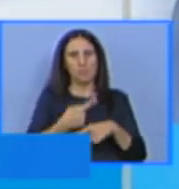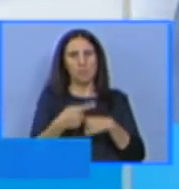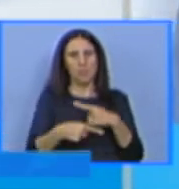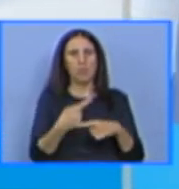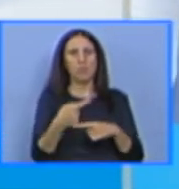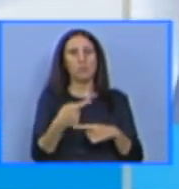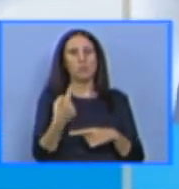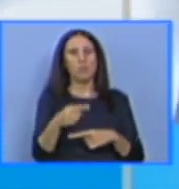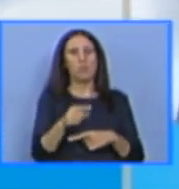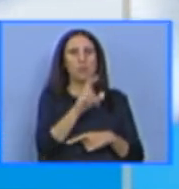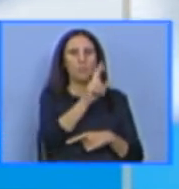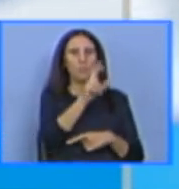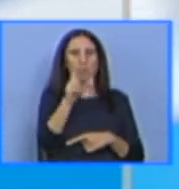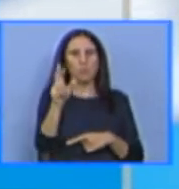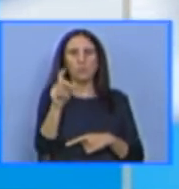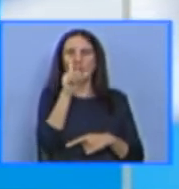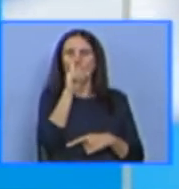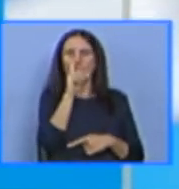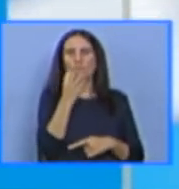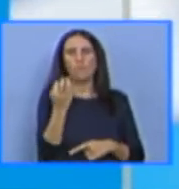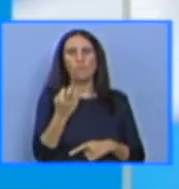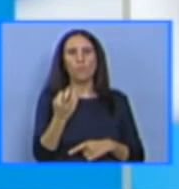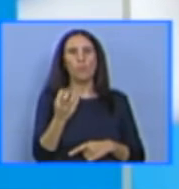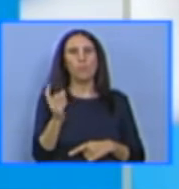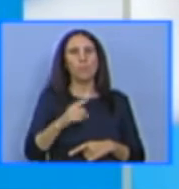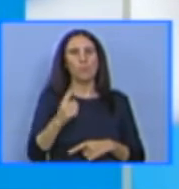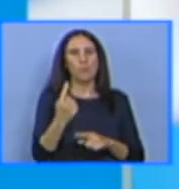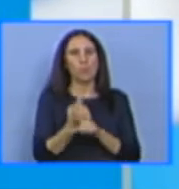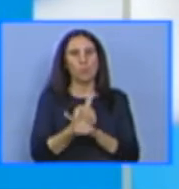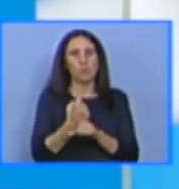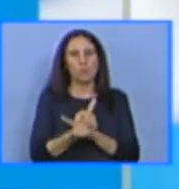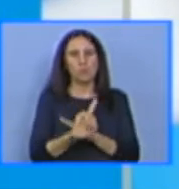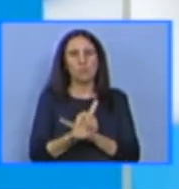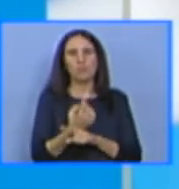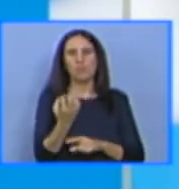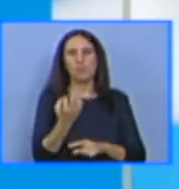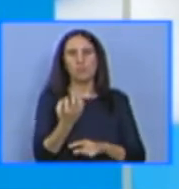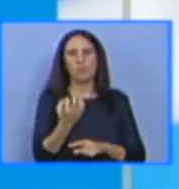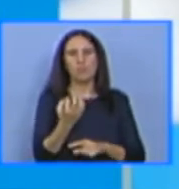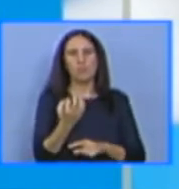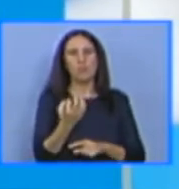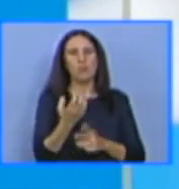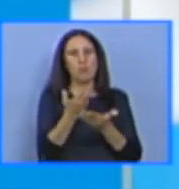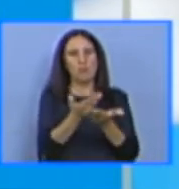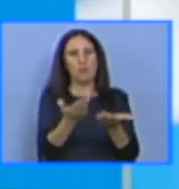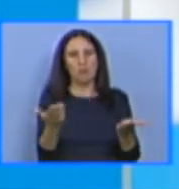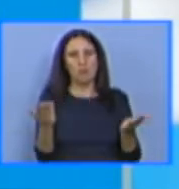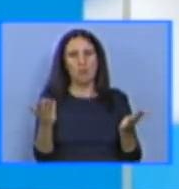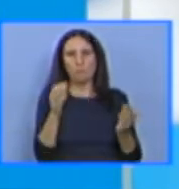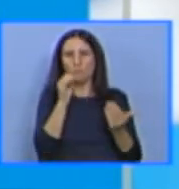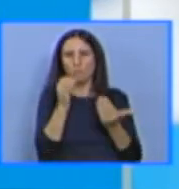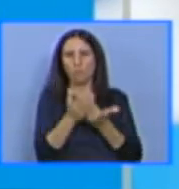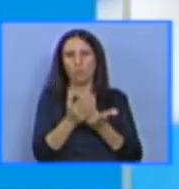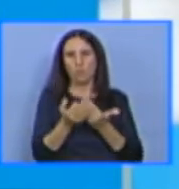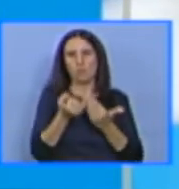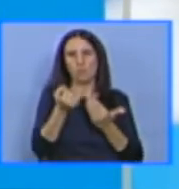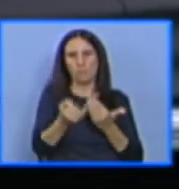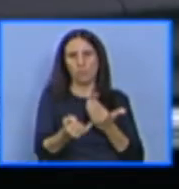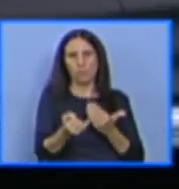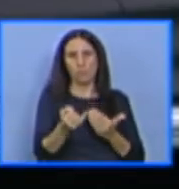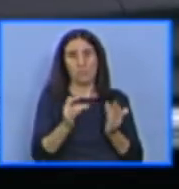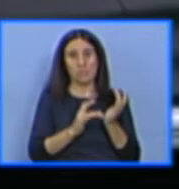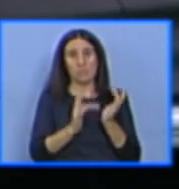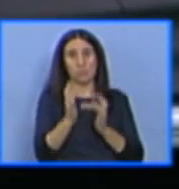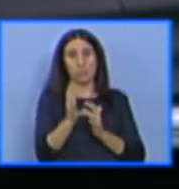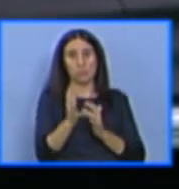dos Apóstolos, reparamos que muitas das coisas são relidas após a morte e a ressurreição de Cristo, não é?